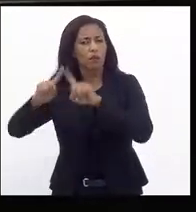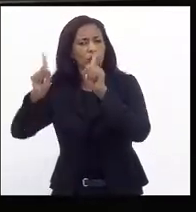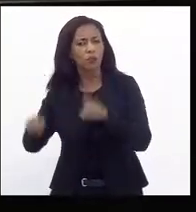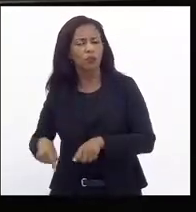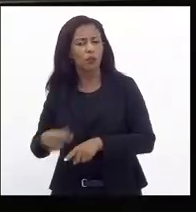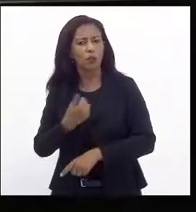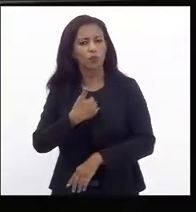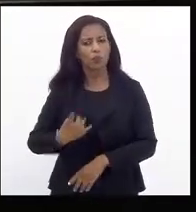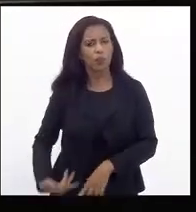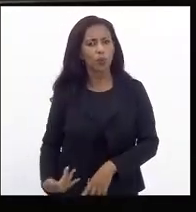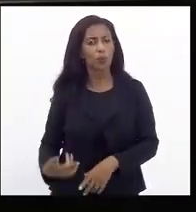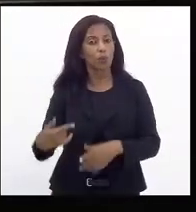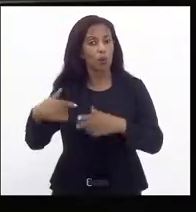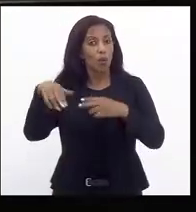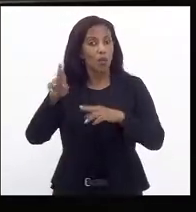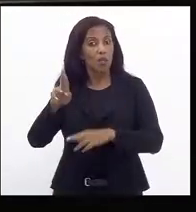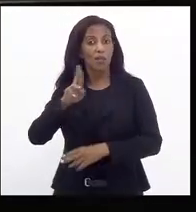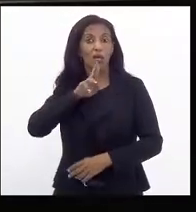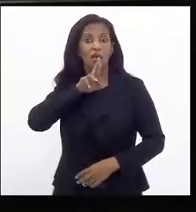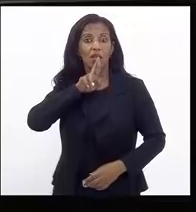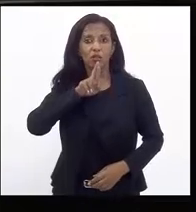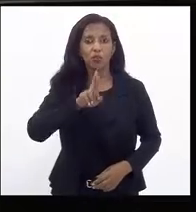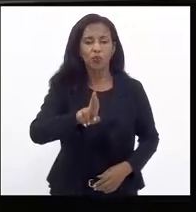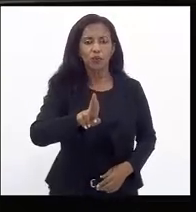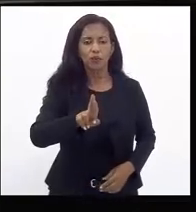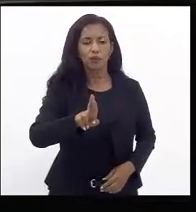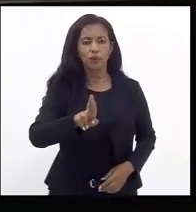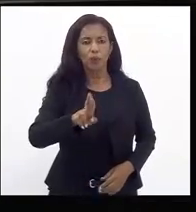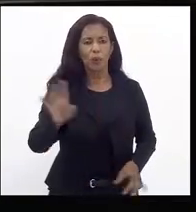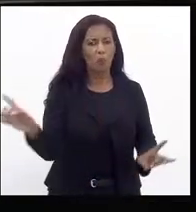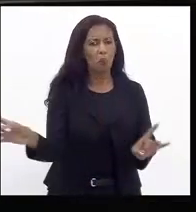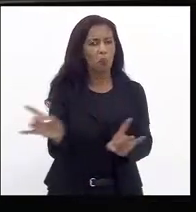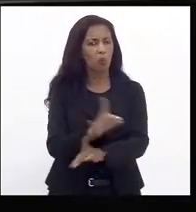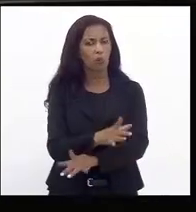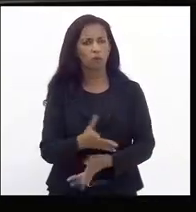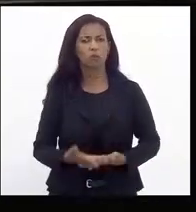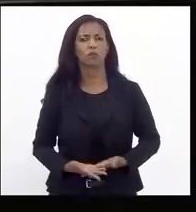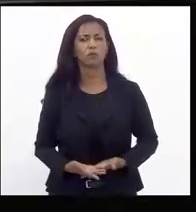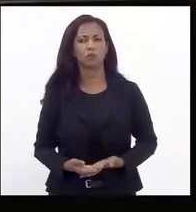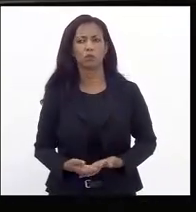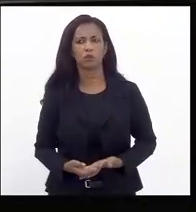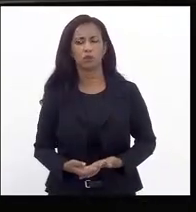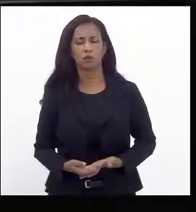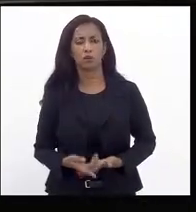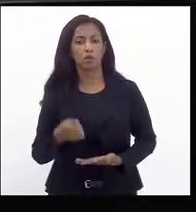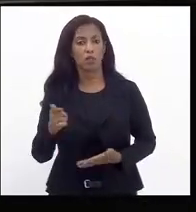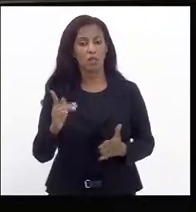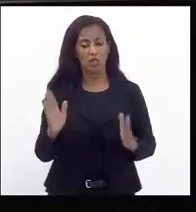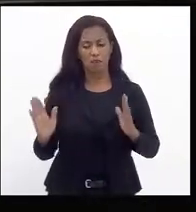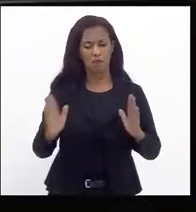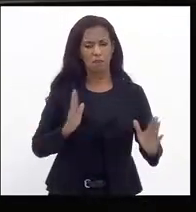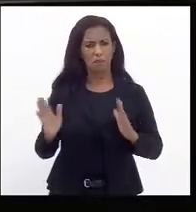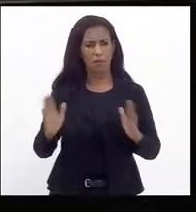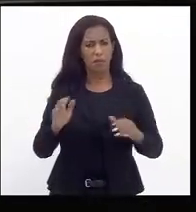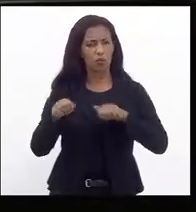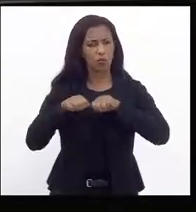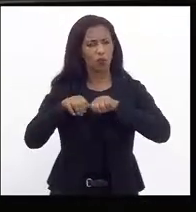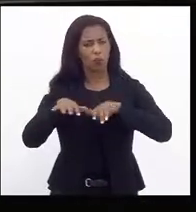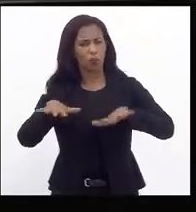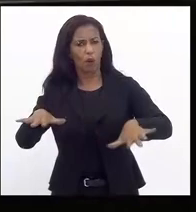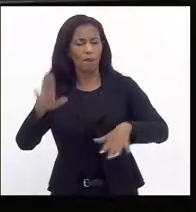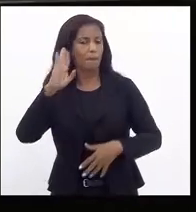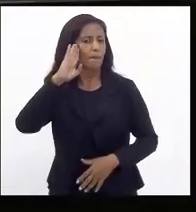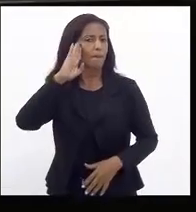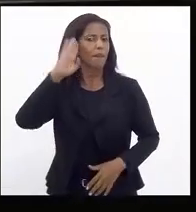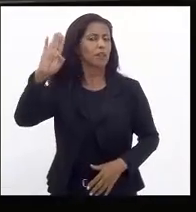serviço público que respondeu prontamente nesse período pandêmico